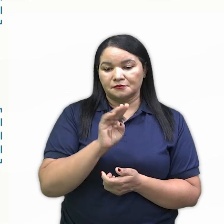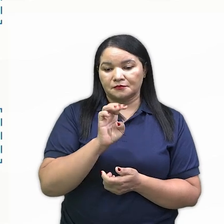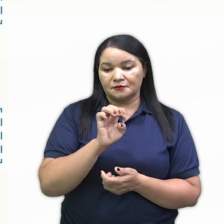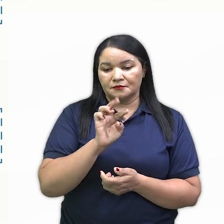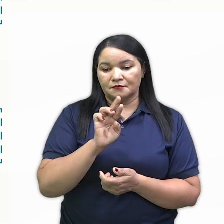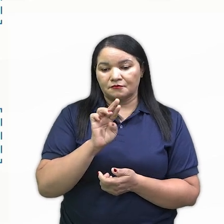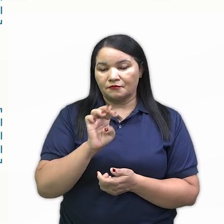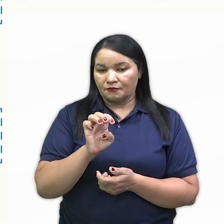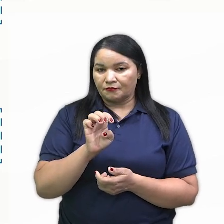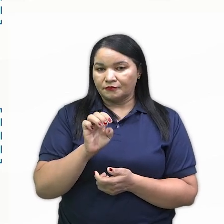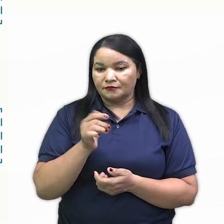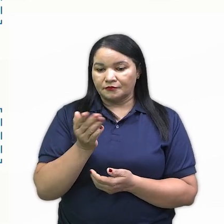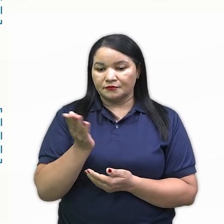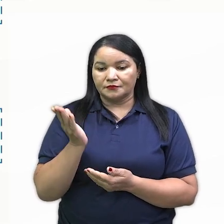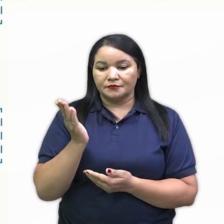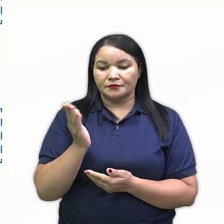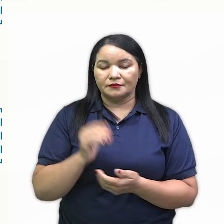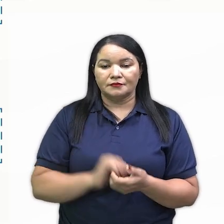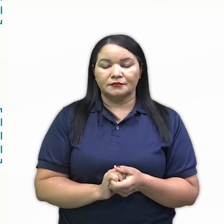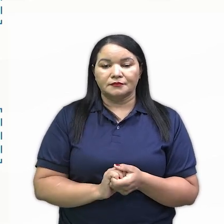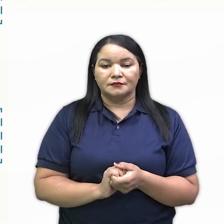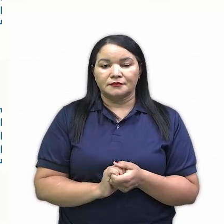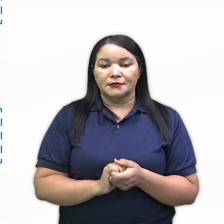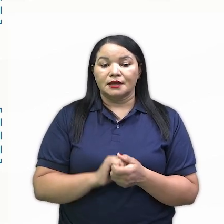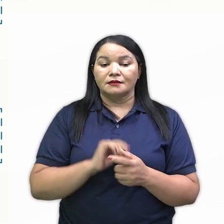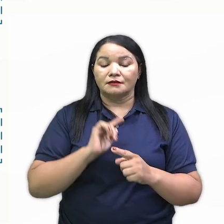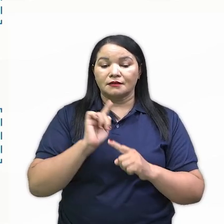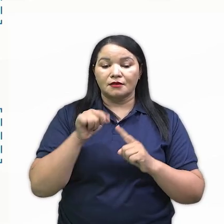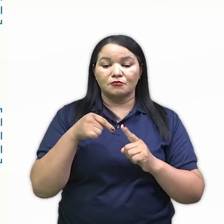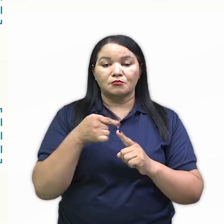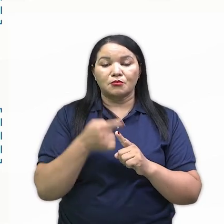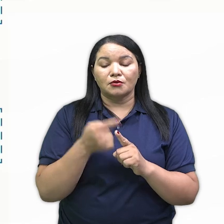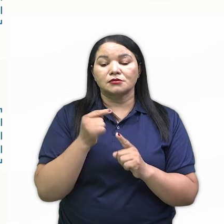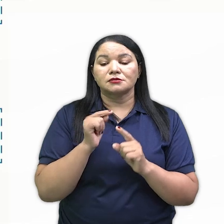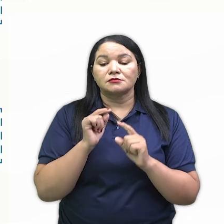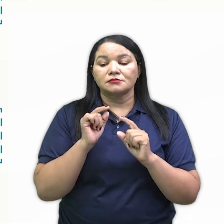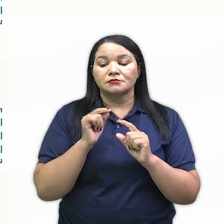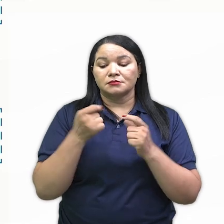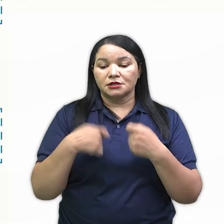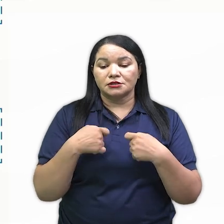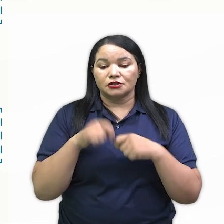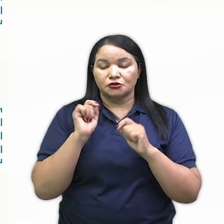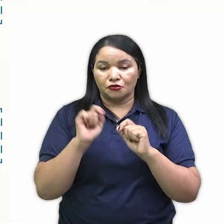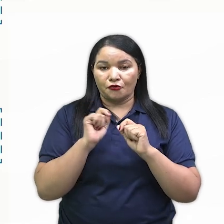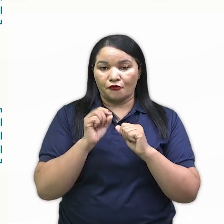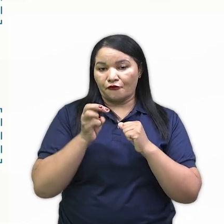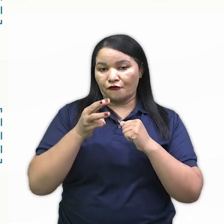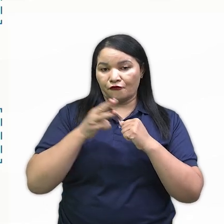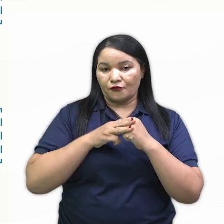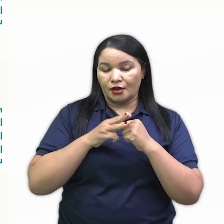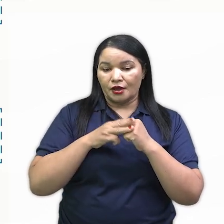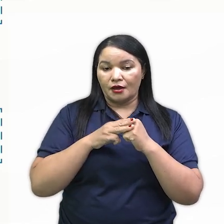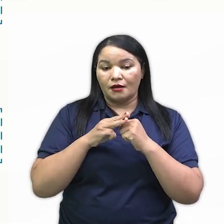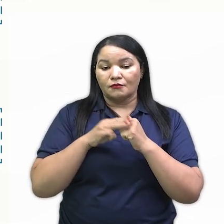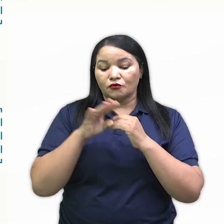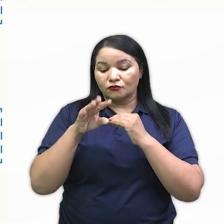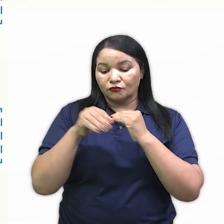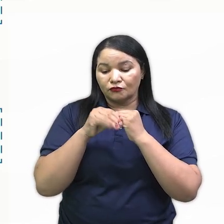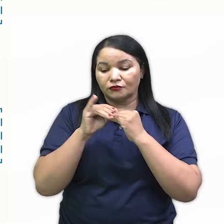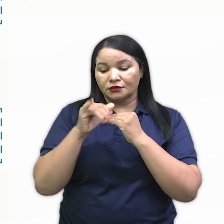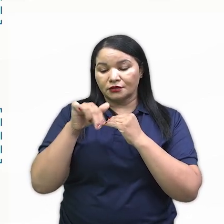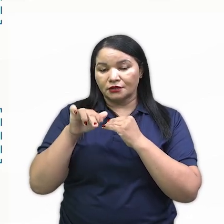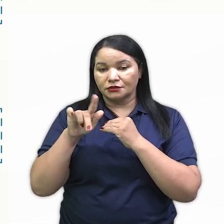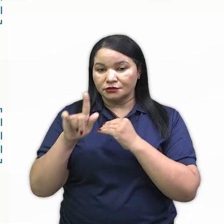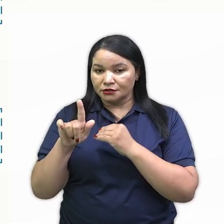The kids were. Depois do verbo to be, eu sei que eu preciso de um verbo com ing. Olha só.